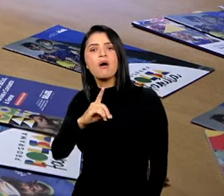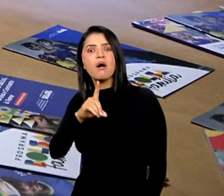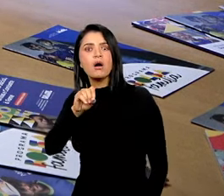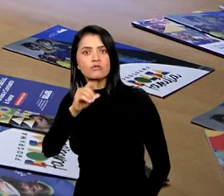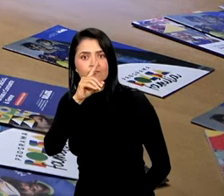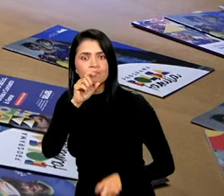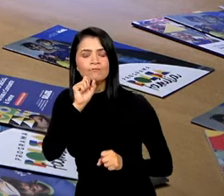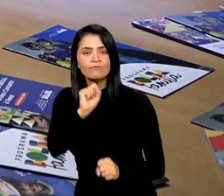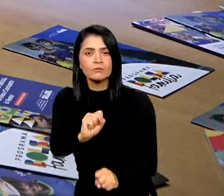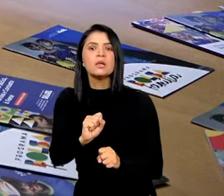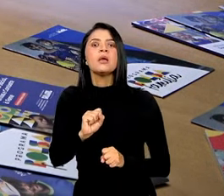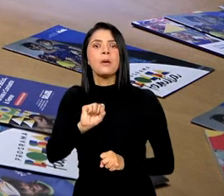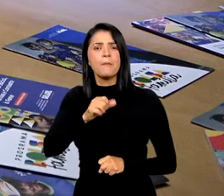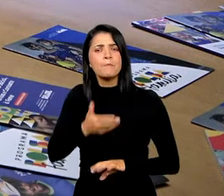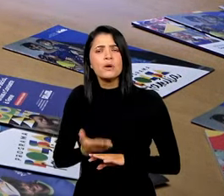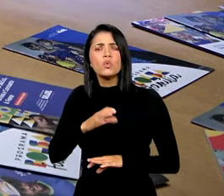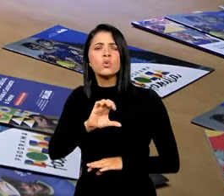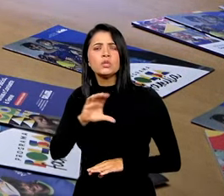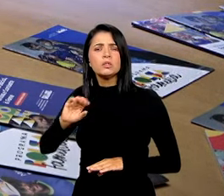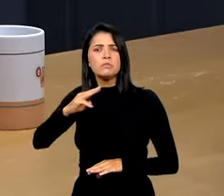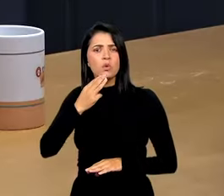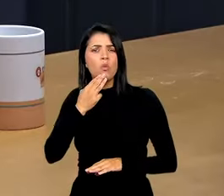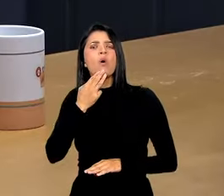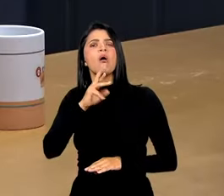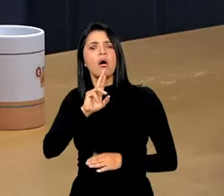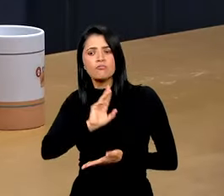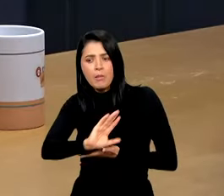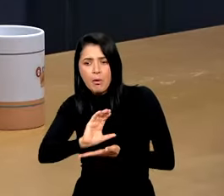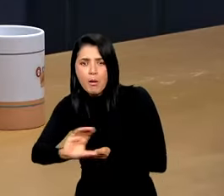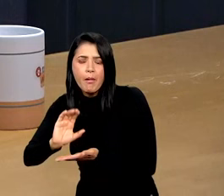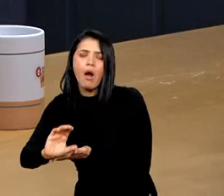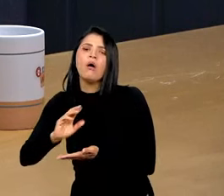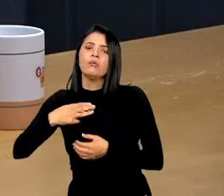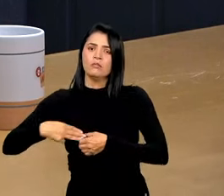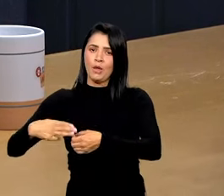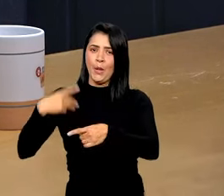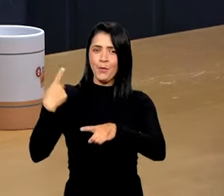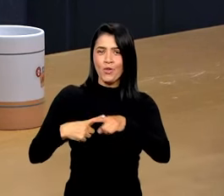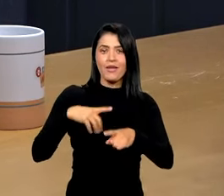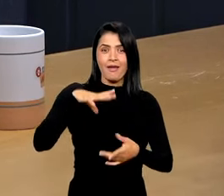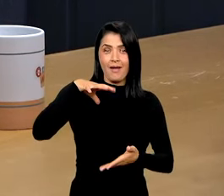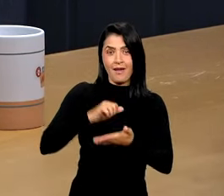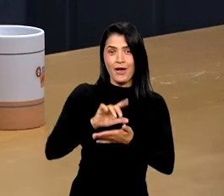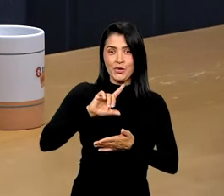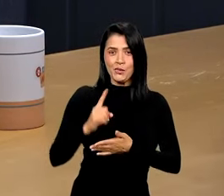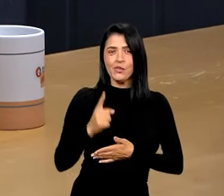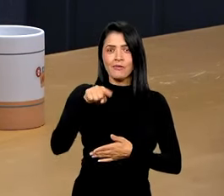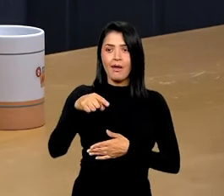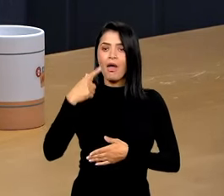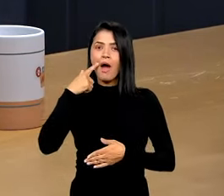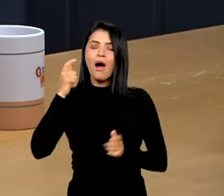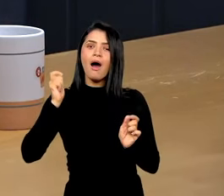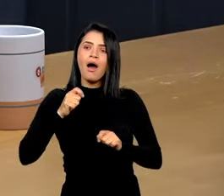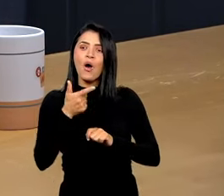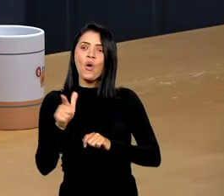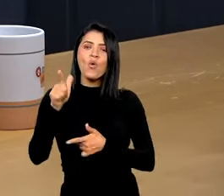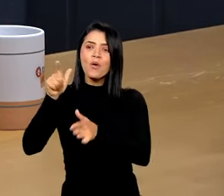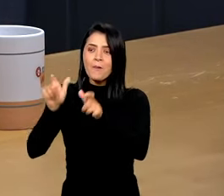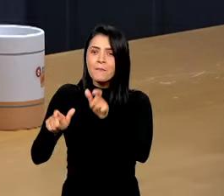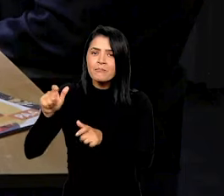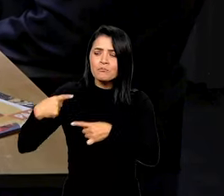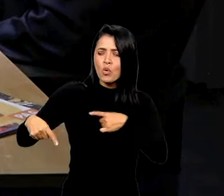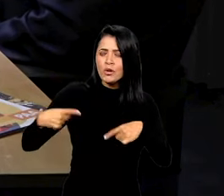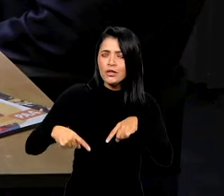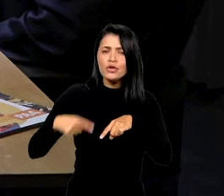200 milhões de reais para os municípios, porque o Cade Único é a porta de entrada para dezenas de políticas,